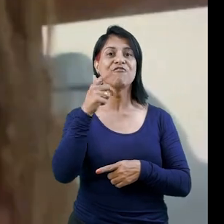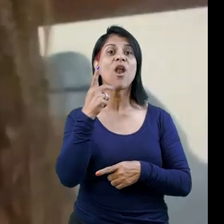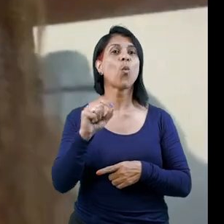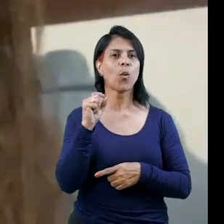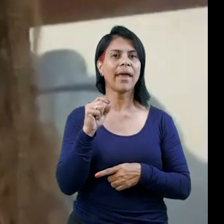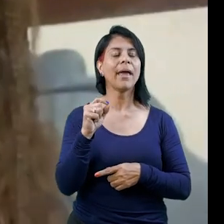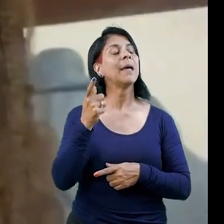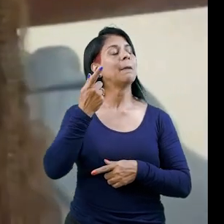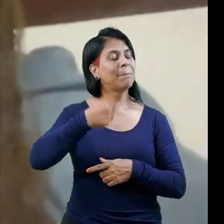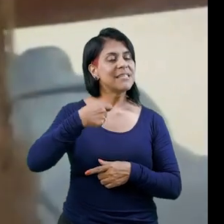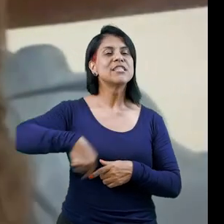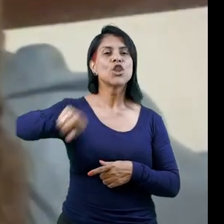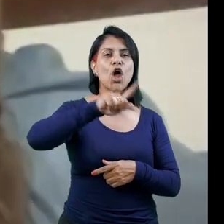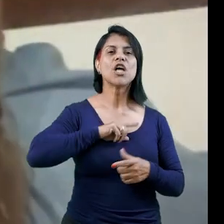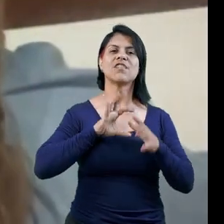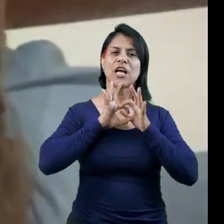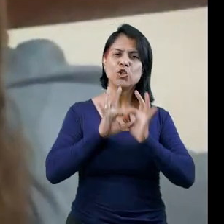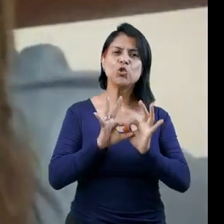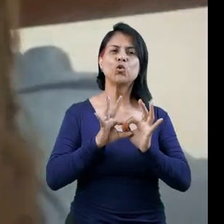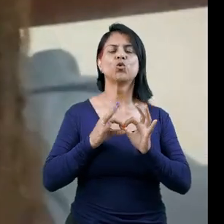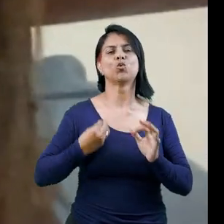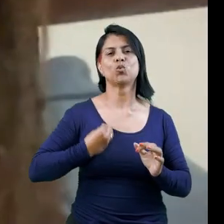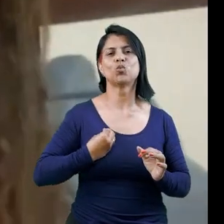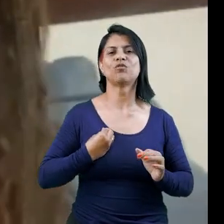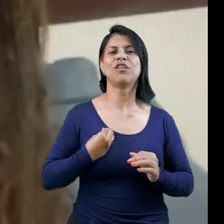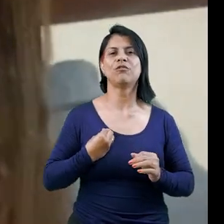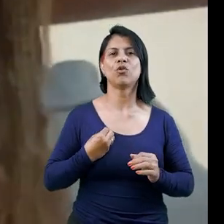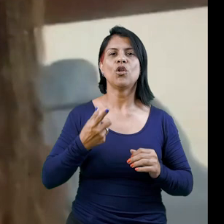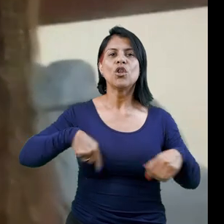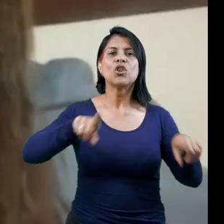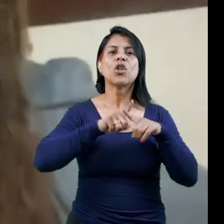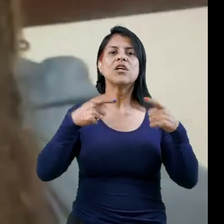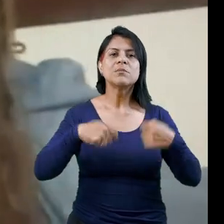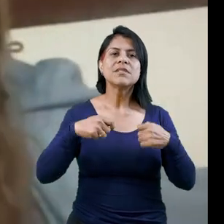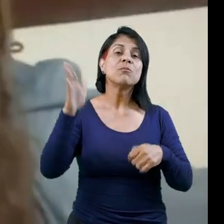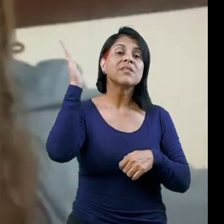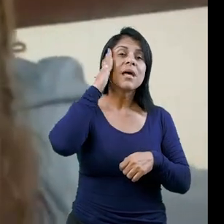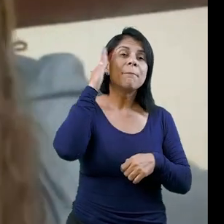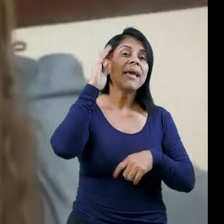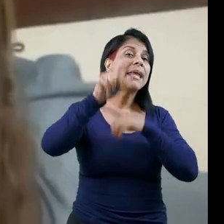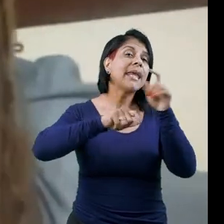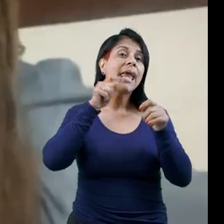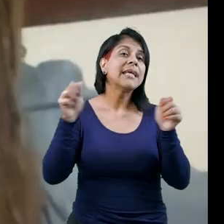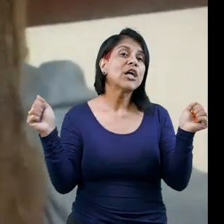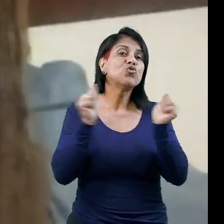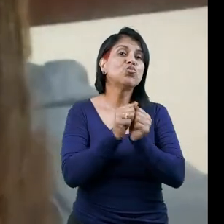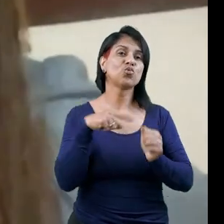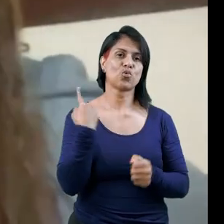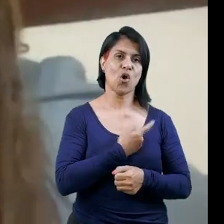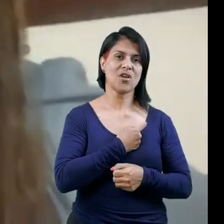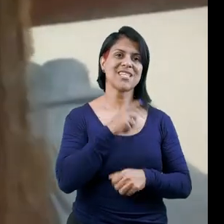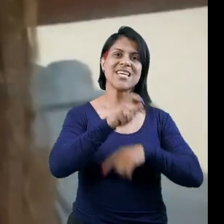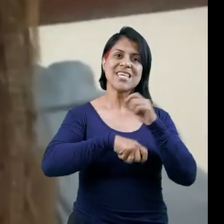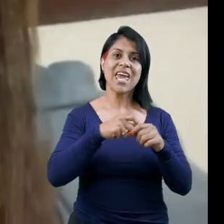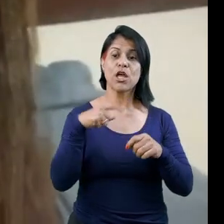gente precisa saber com quem a gente se junta. A gente precisa saber bem quem está ao nosso lado e quem a gente chama